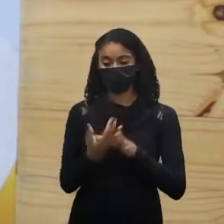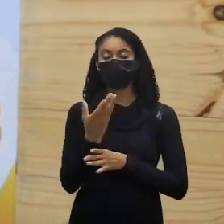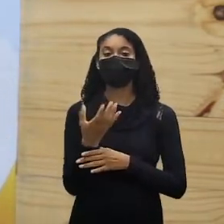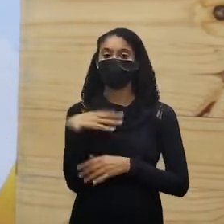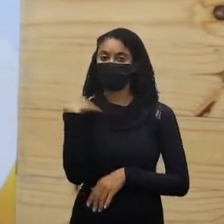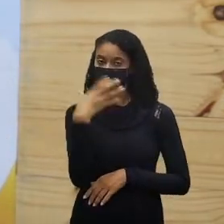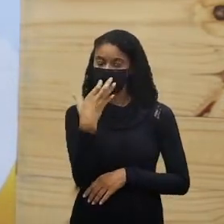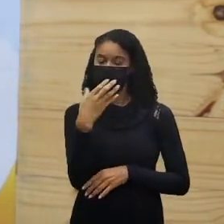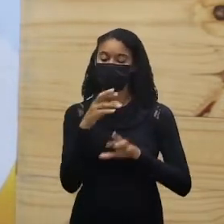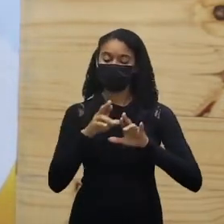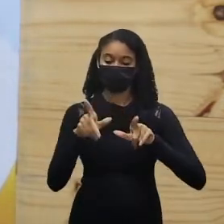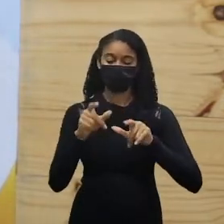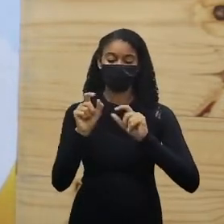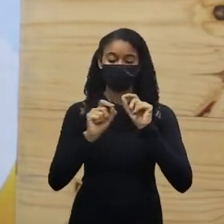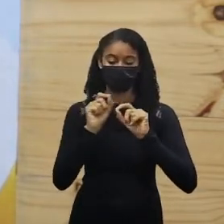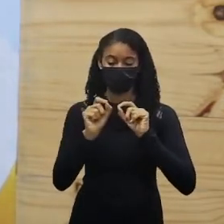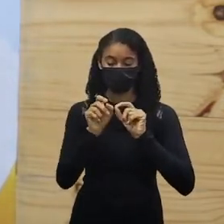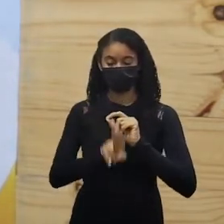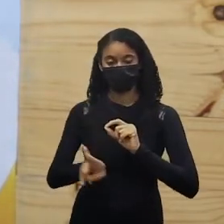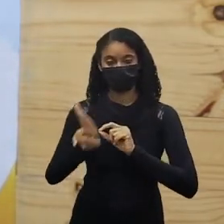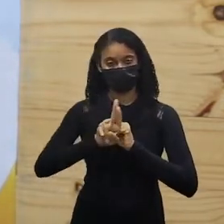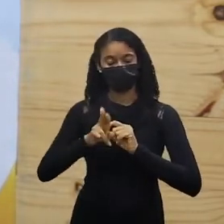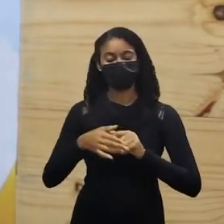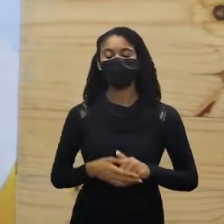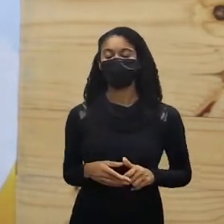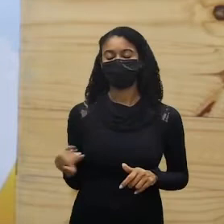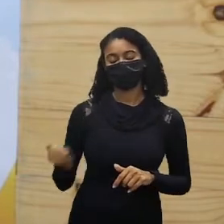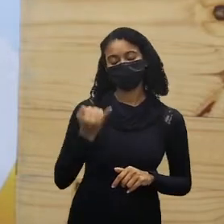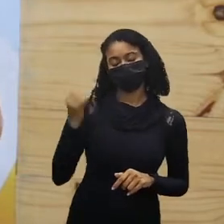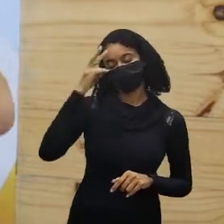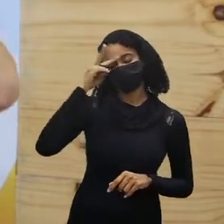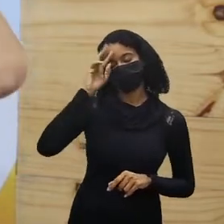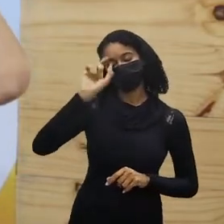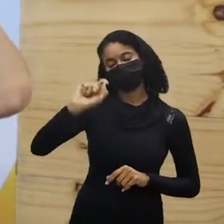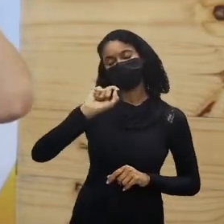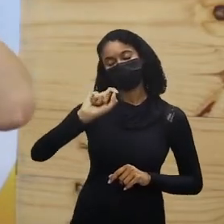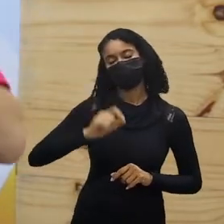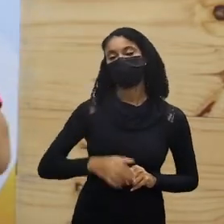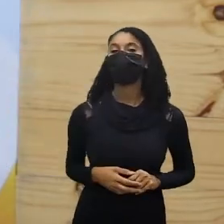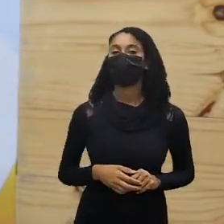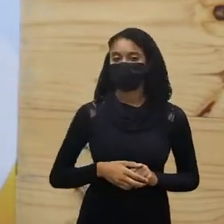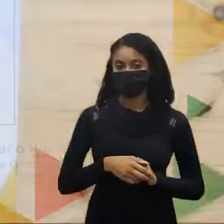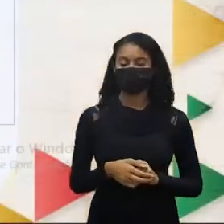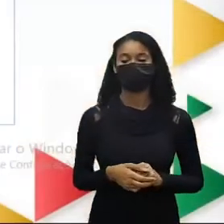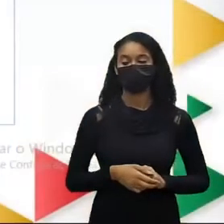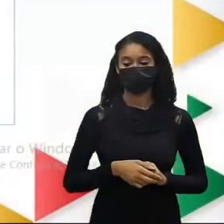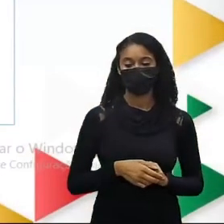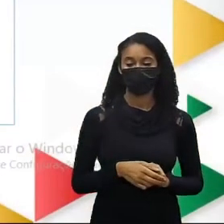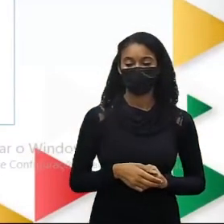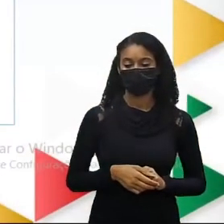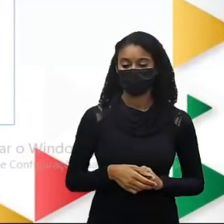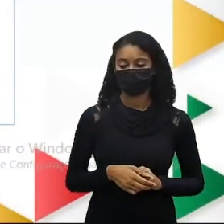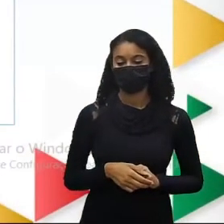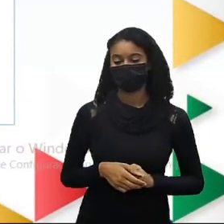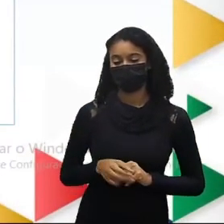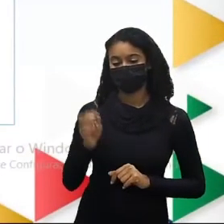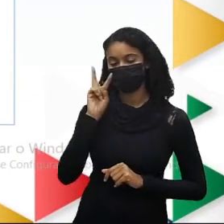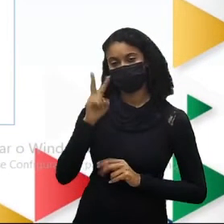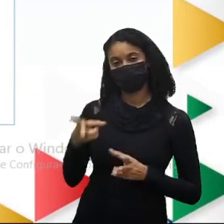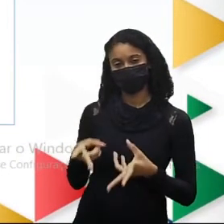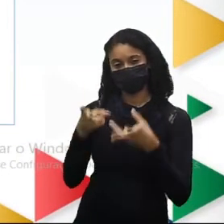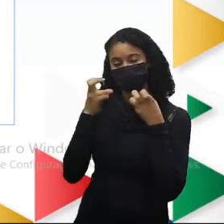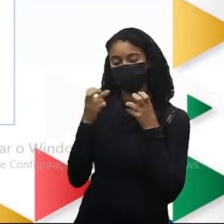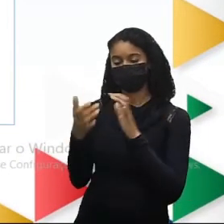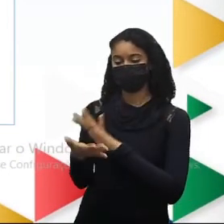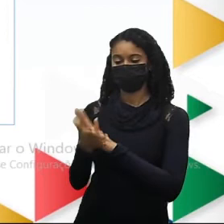de que ele se serve. É importante salientar. E vamos caminhando. Olhem aqui a questão do